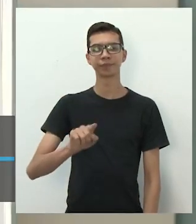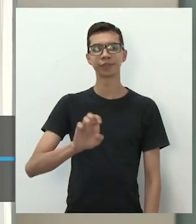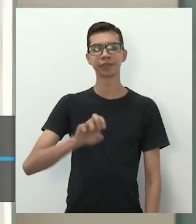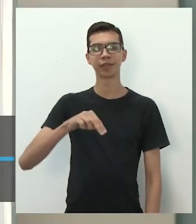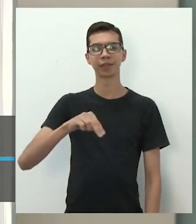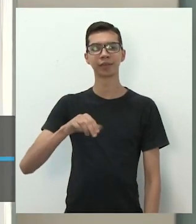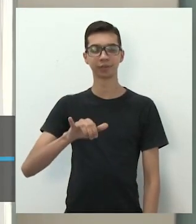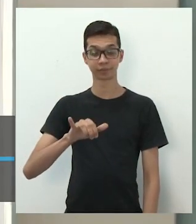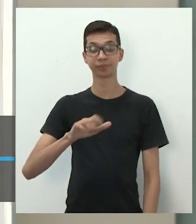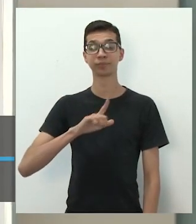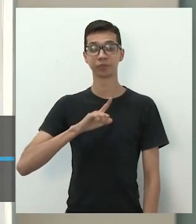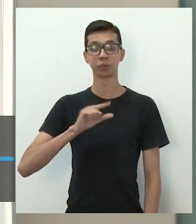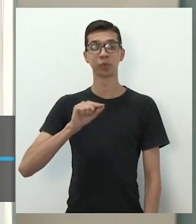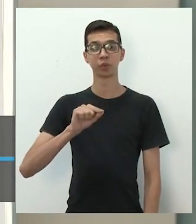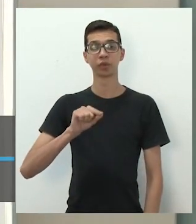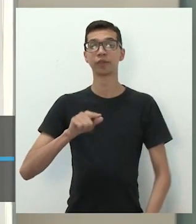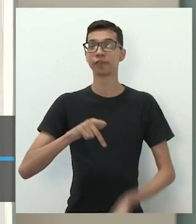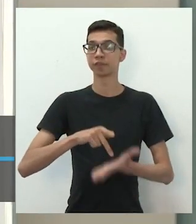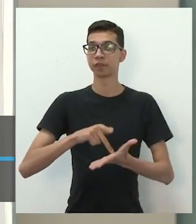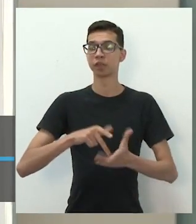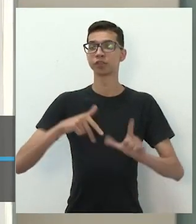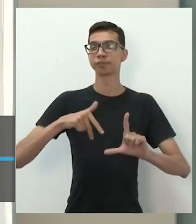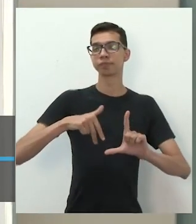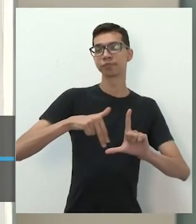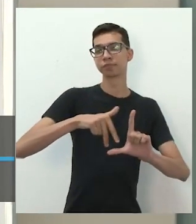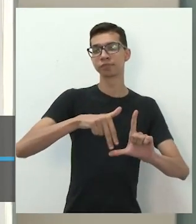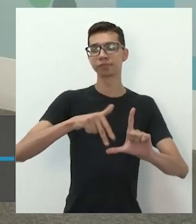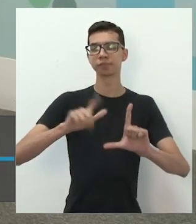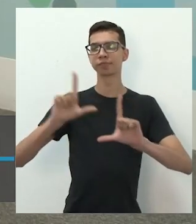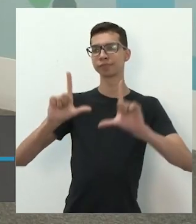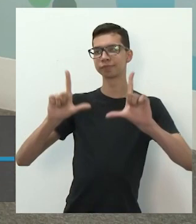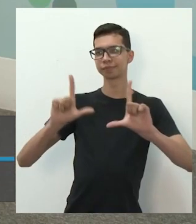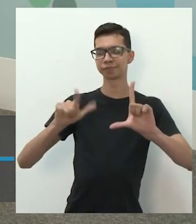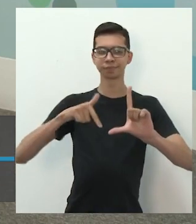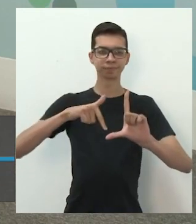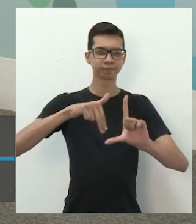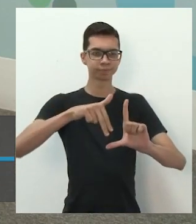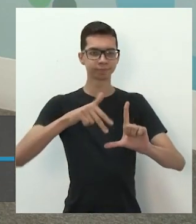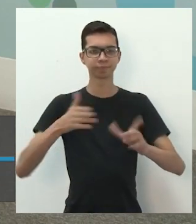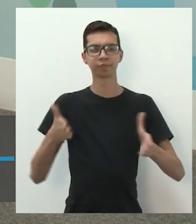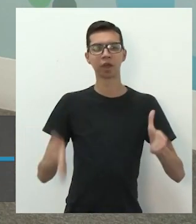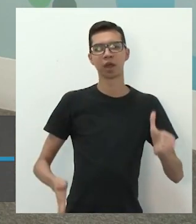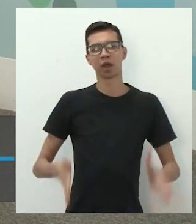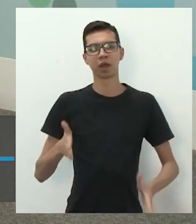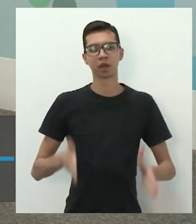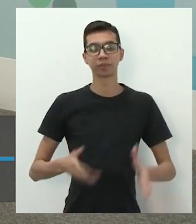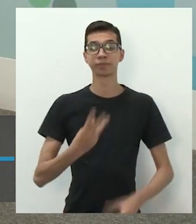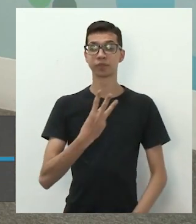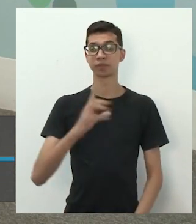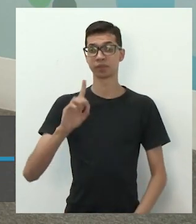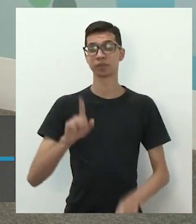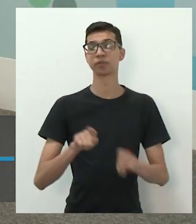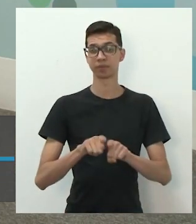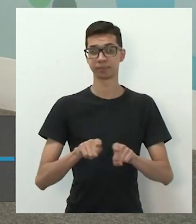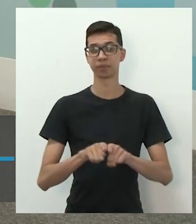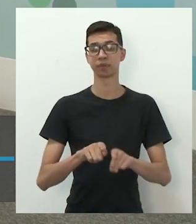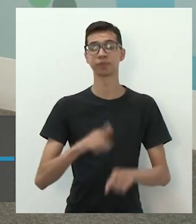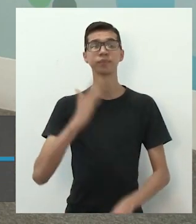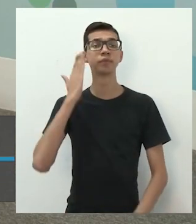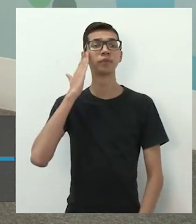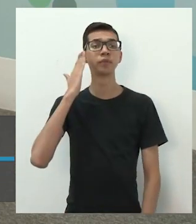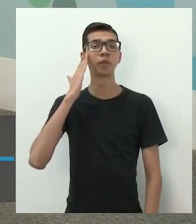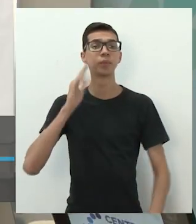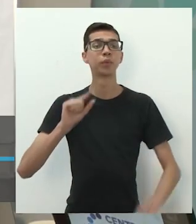desenhos animados que a gente vê, mesmo aqueles mais antigos, até essas animações atuais aí em 3D, todas elas utilizam técnicas